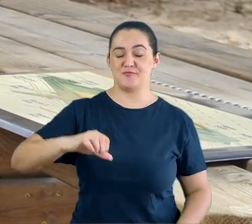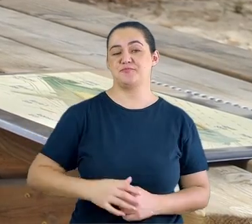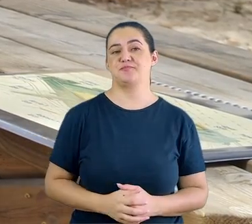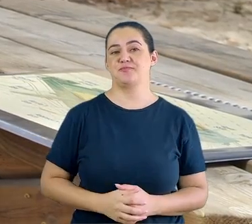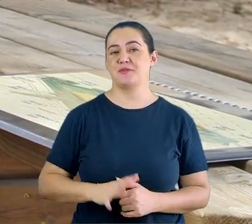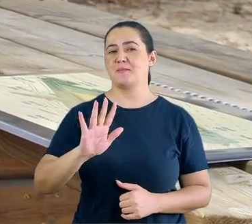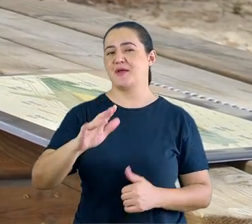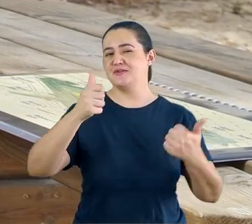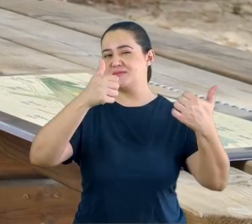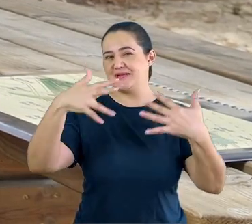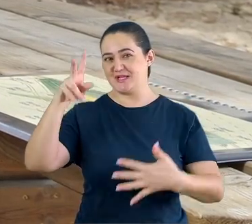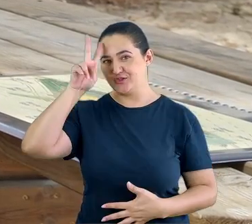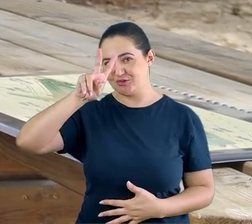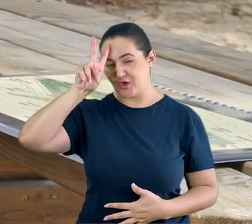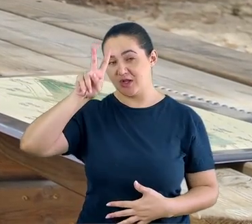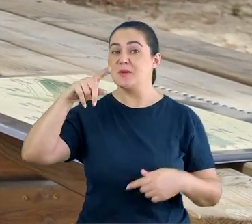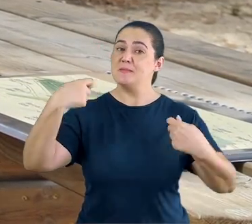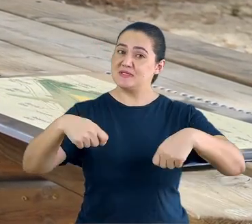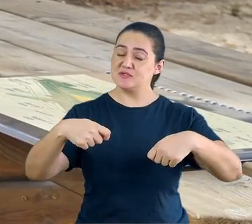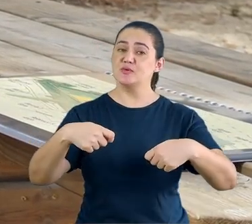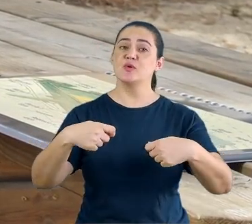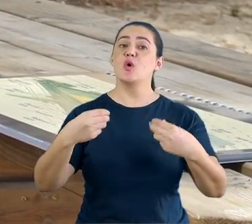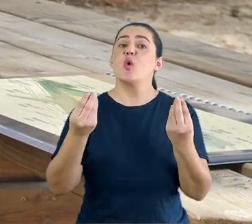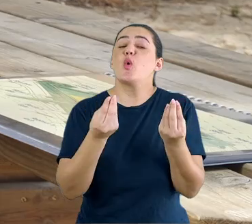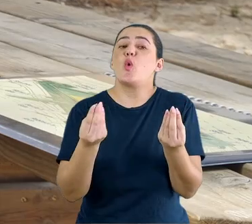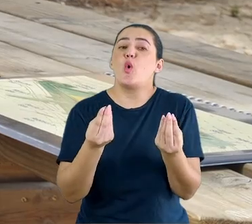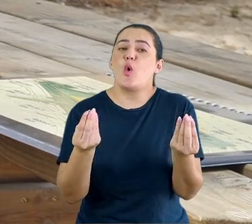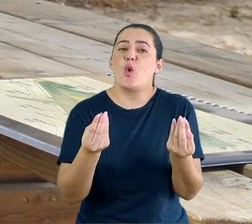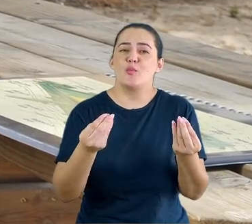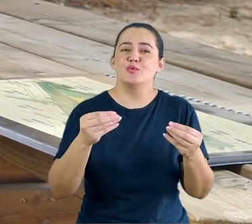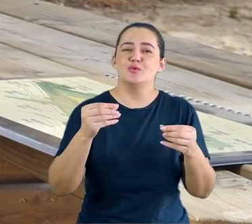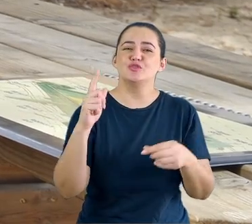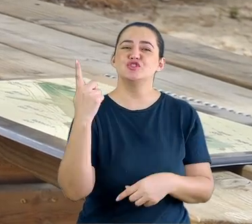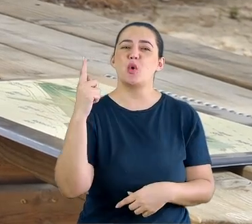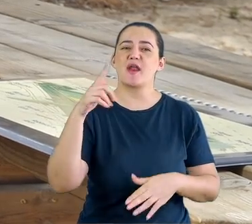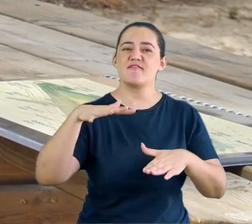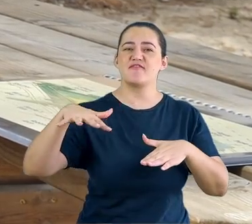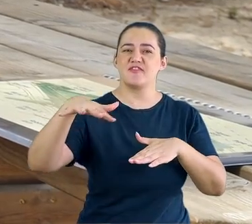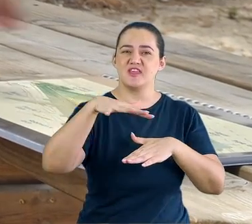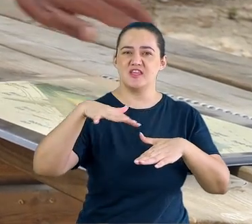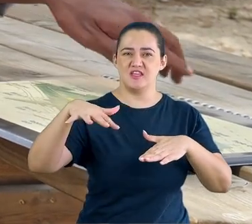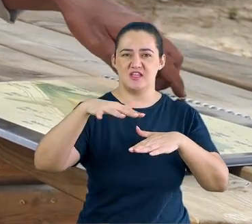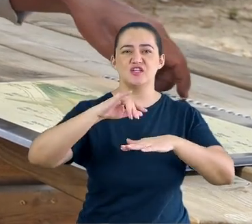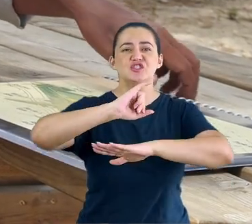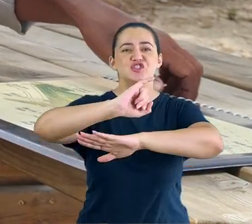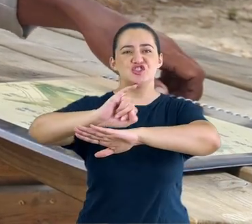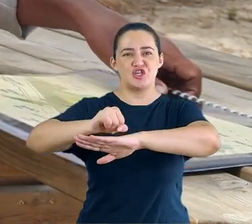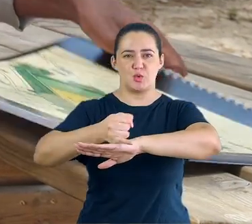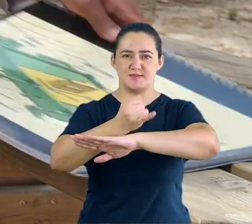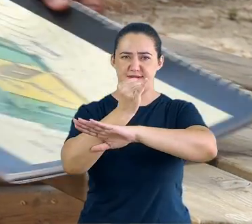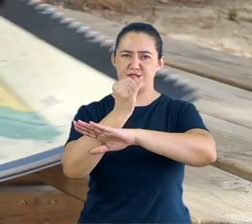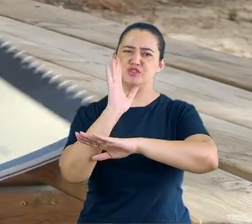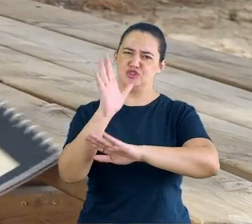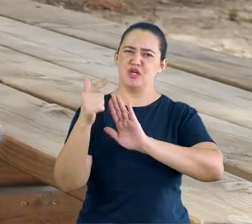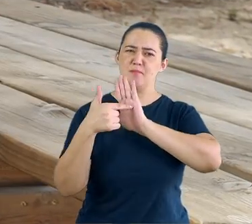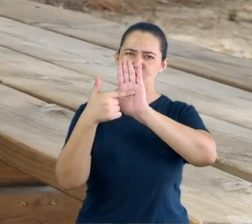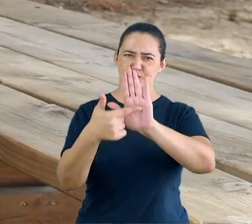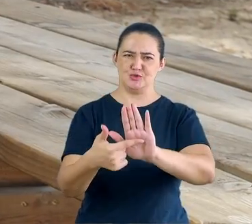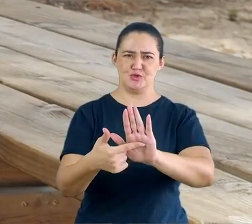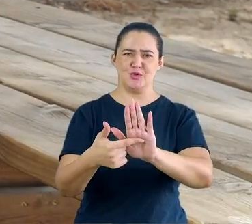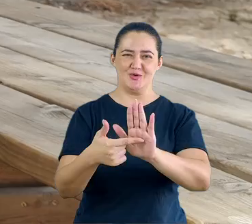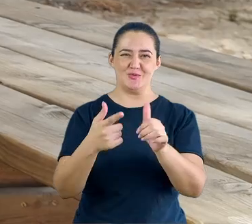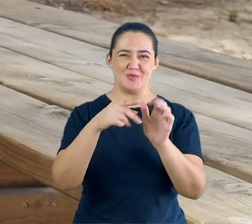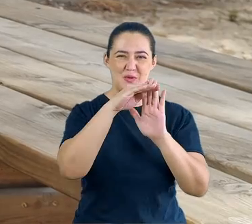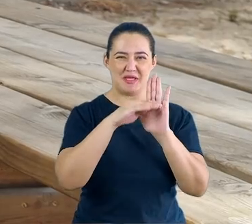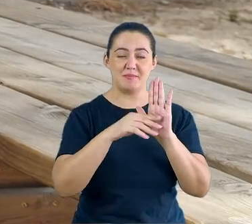1999. Mas para explicar essa história, eu tenho que contar para você um pouquinho da geografia de Jerusalém. Ou relembrar, porque nós já mostramos